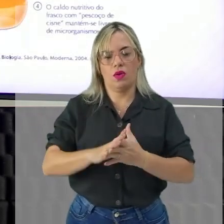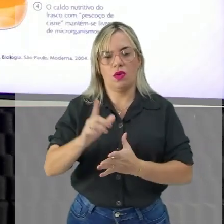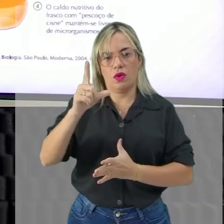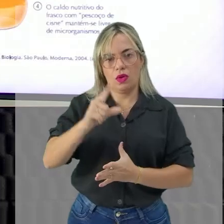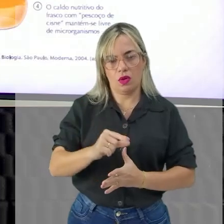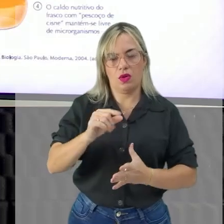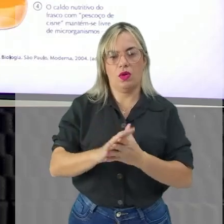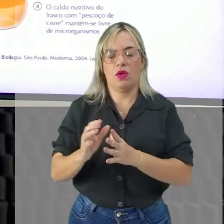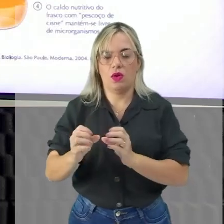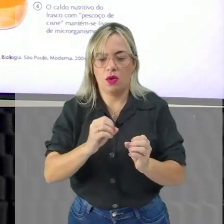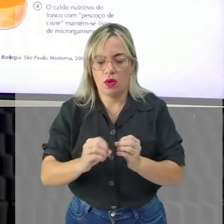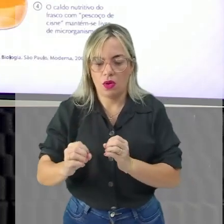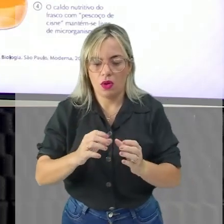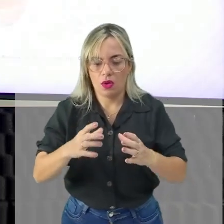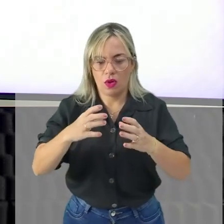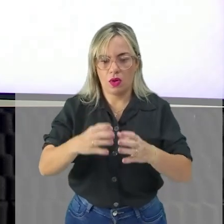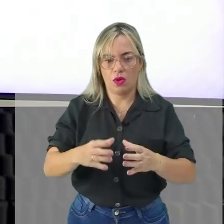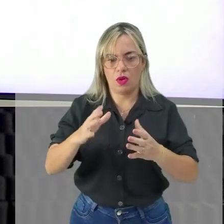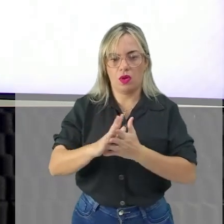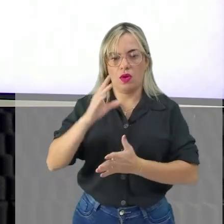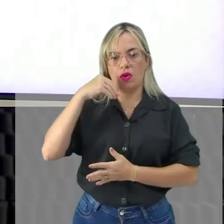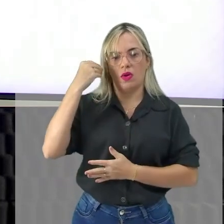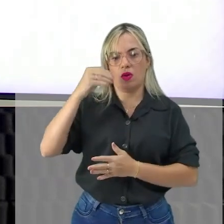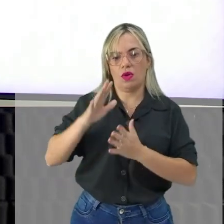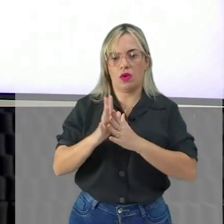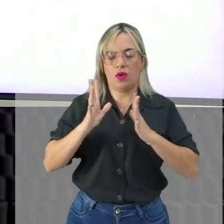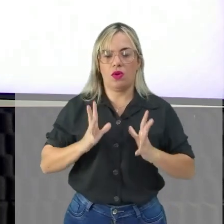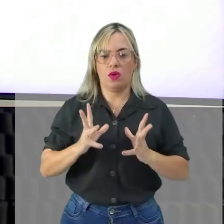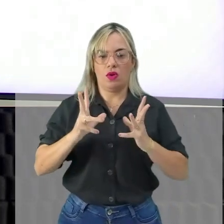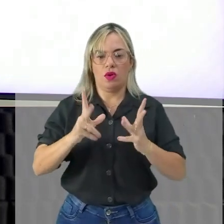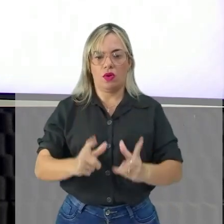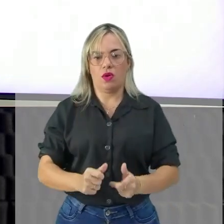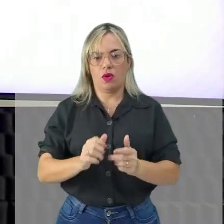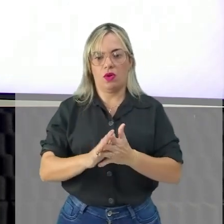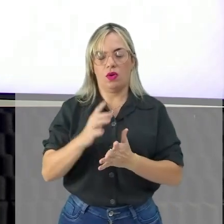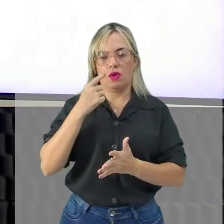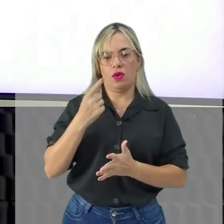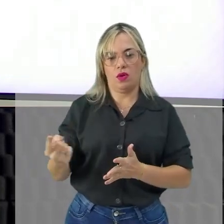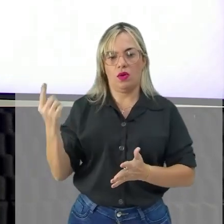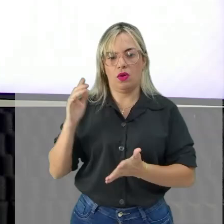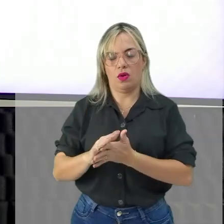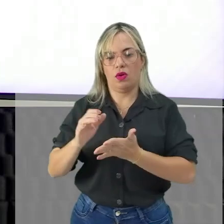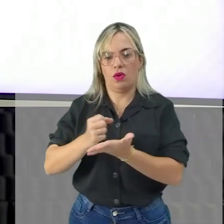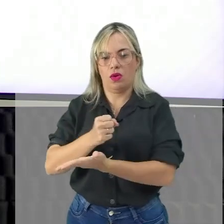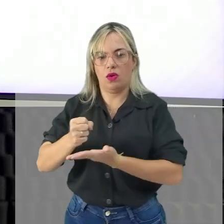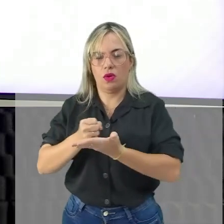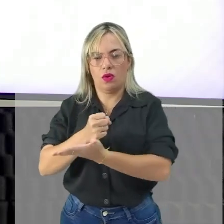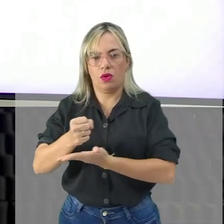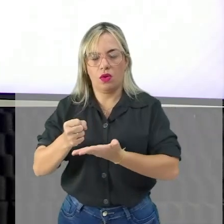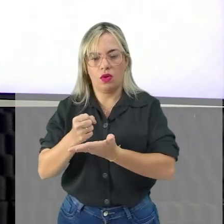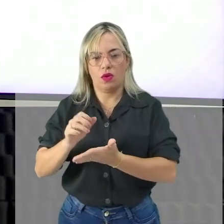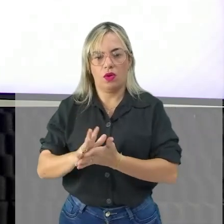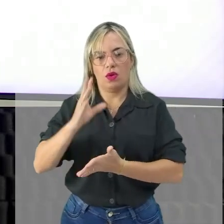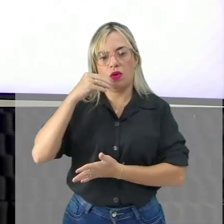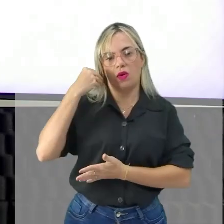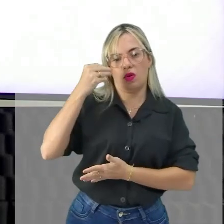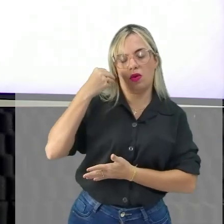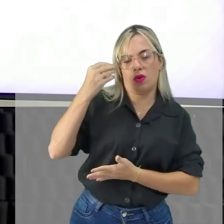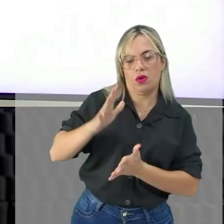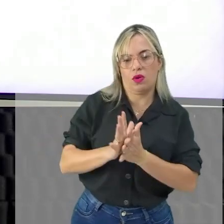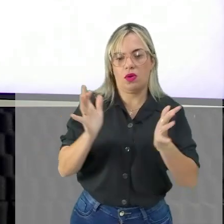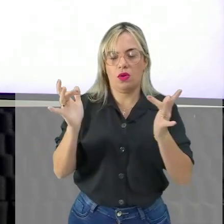Então, o experimento todo, né, está baseado nesse jogo, né, de